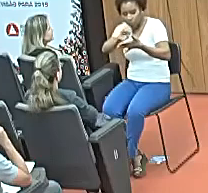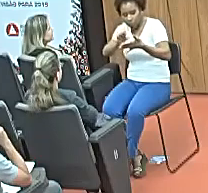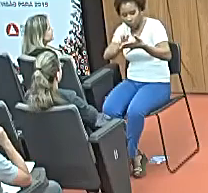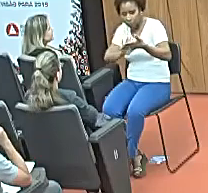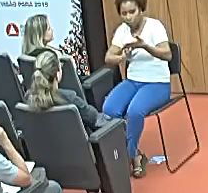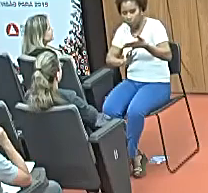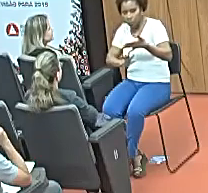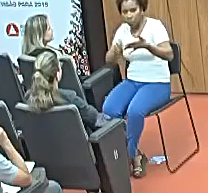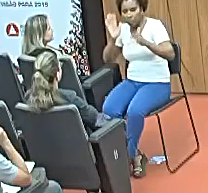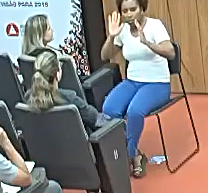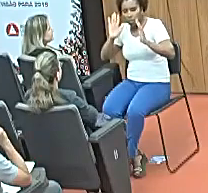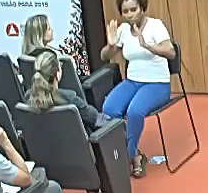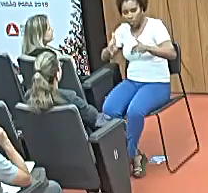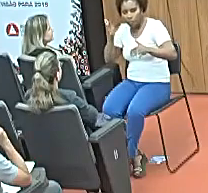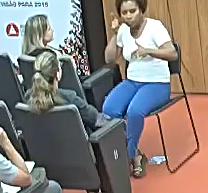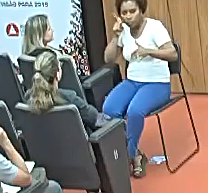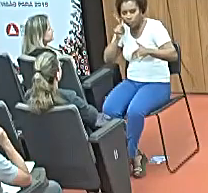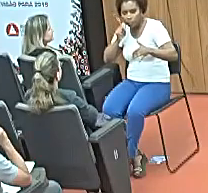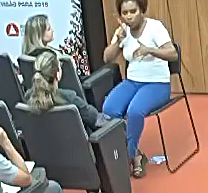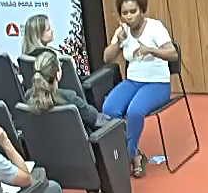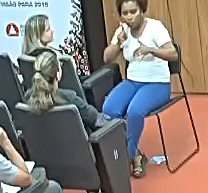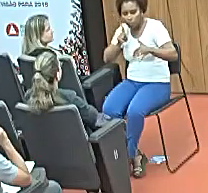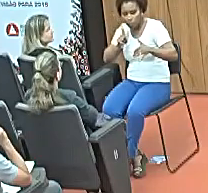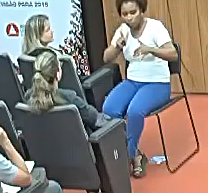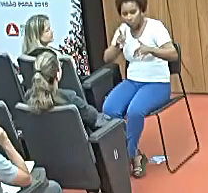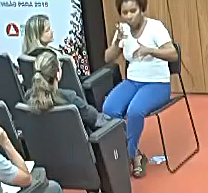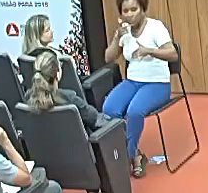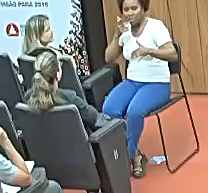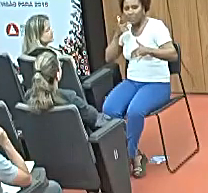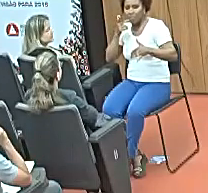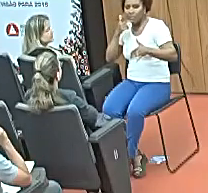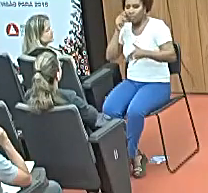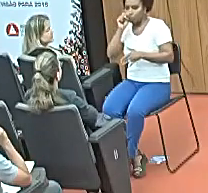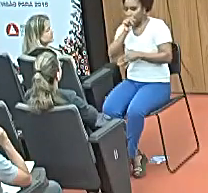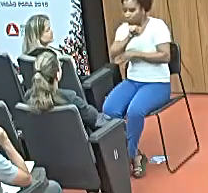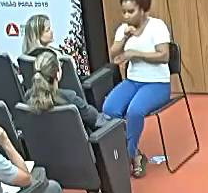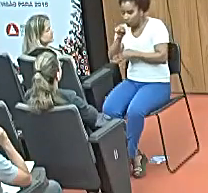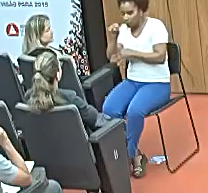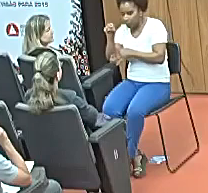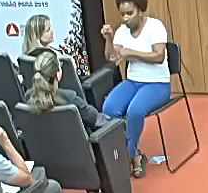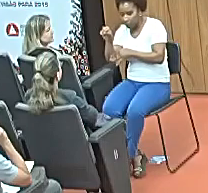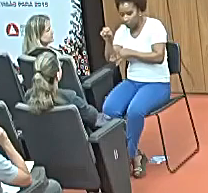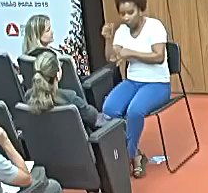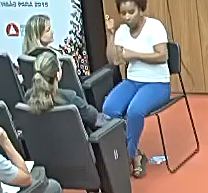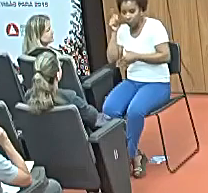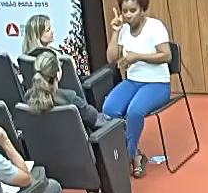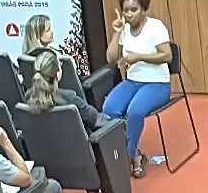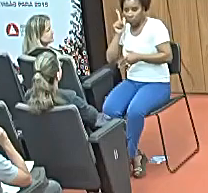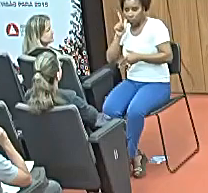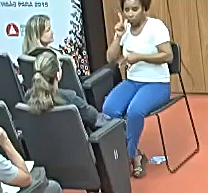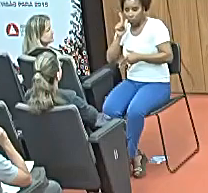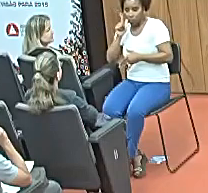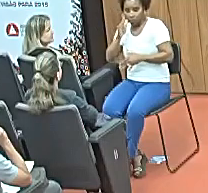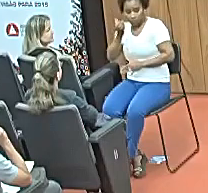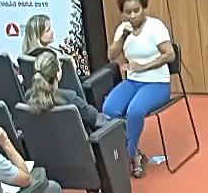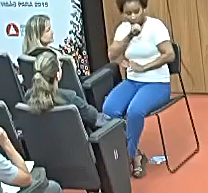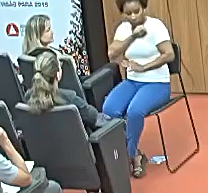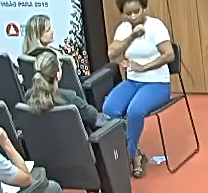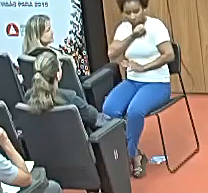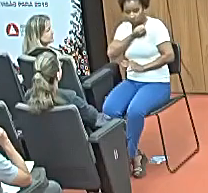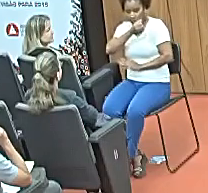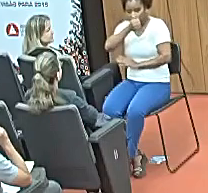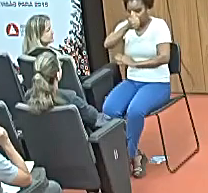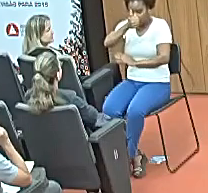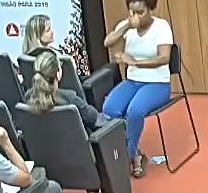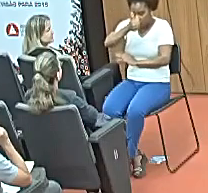a outra ação foi alterar a finalidade as metas físicas e financeiras da ação 2120 articulação institucional